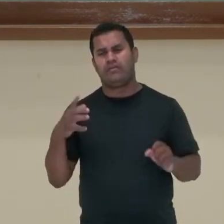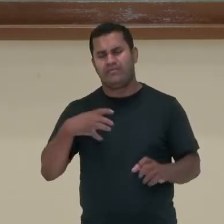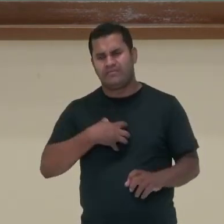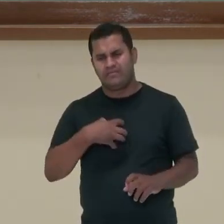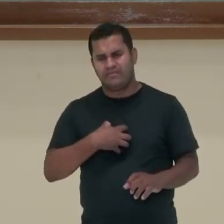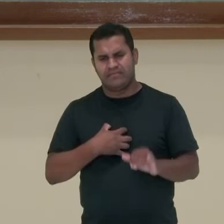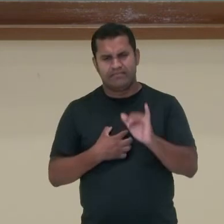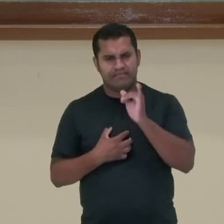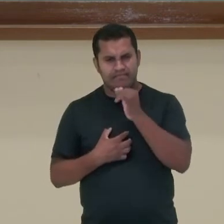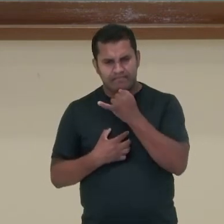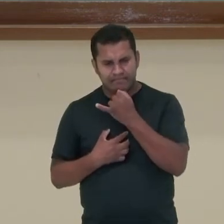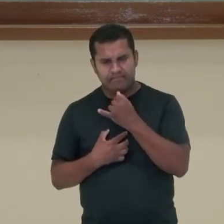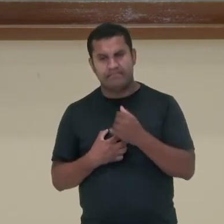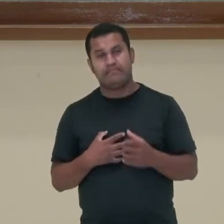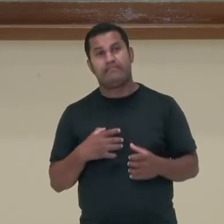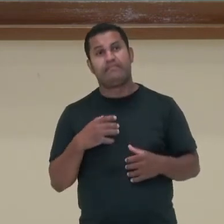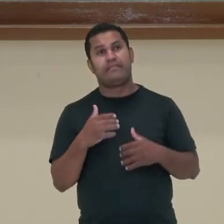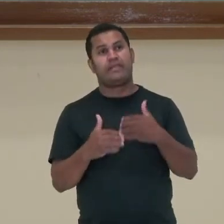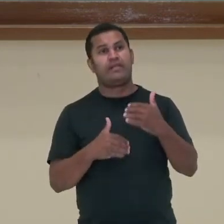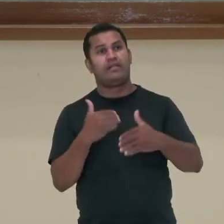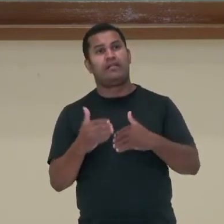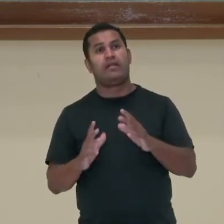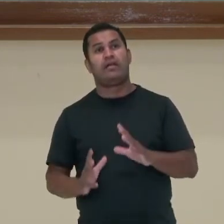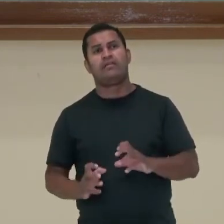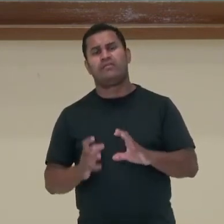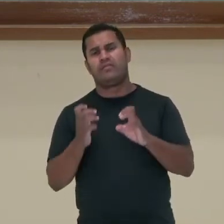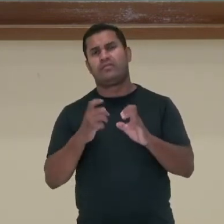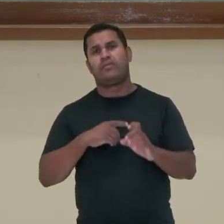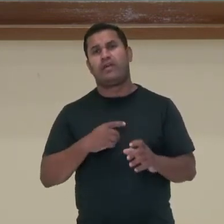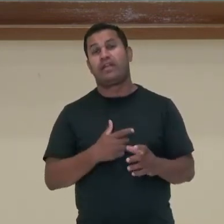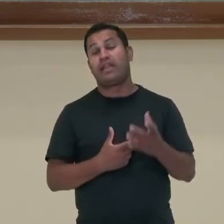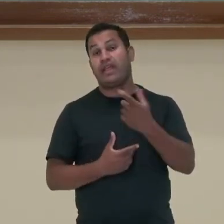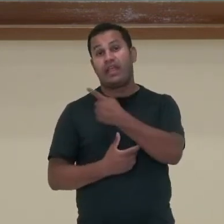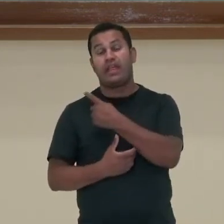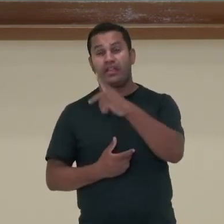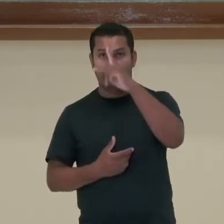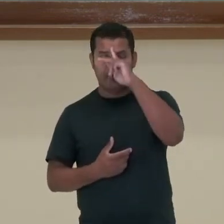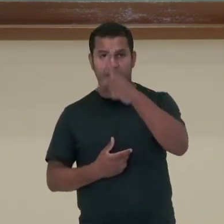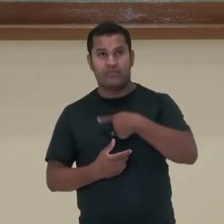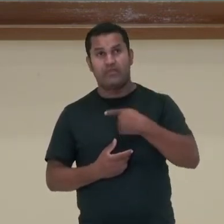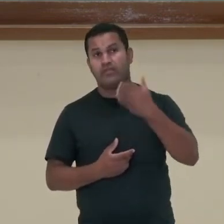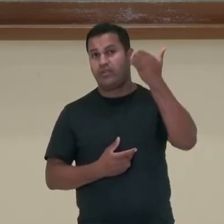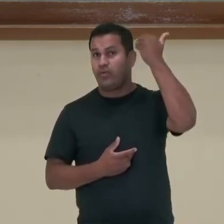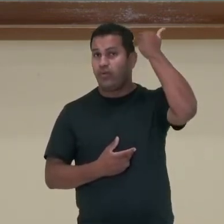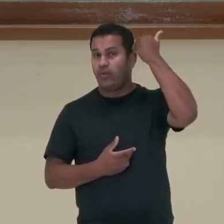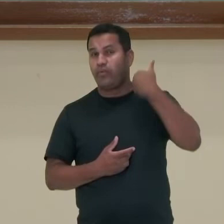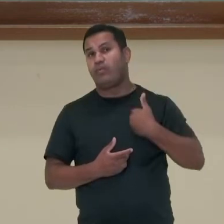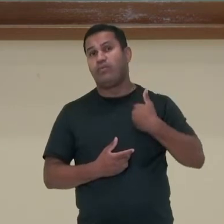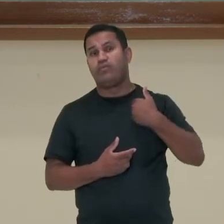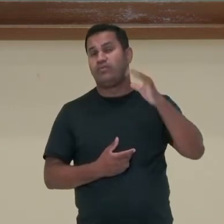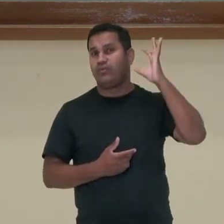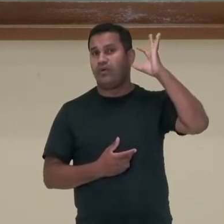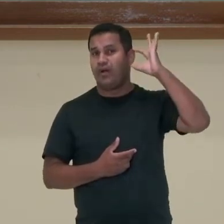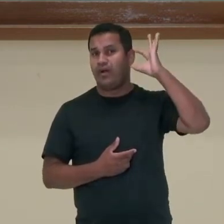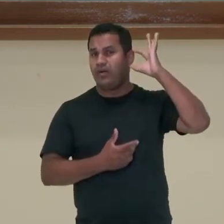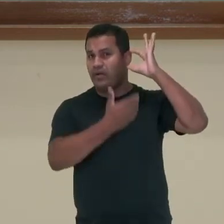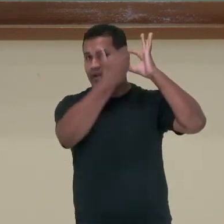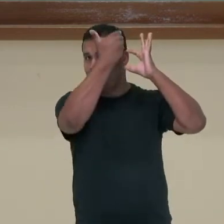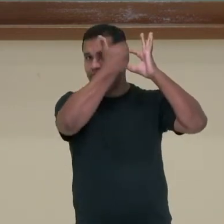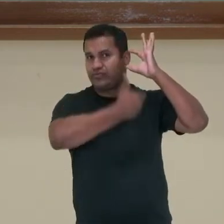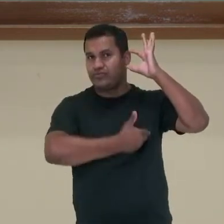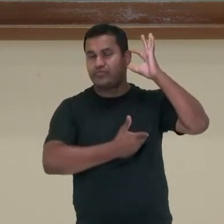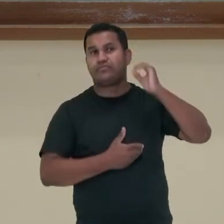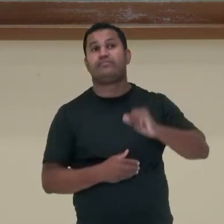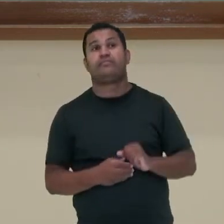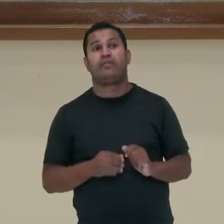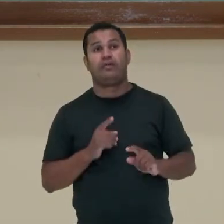essa briga que ele teve, ele teve um tempo que ele trabalhou junto com o Gauguin, eles moraram juntos, foram companheiros assim de trabalho, eles